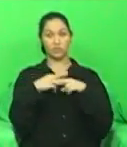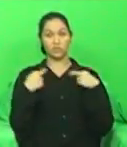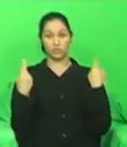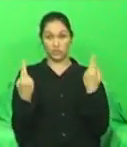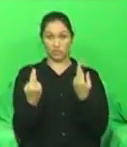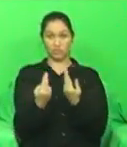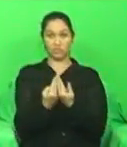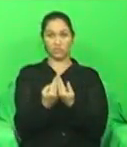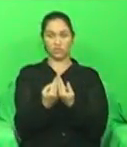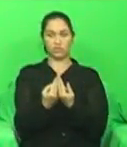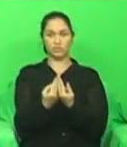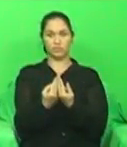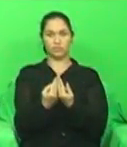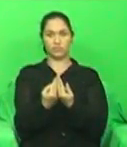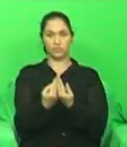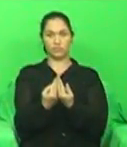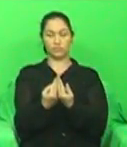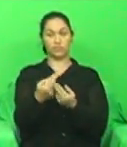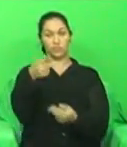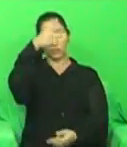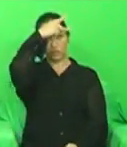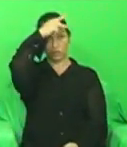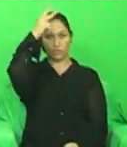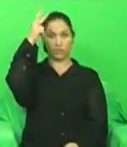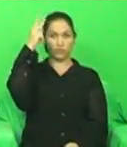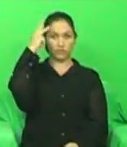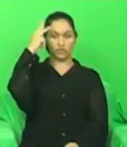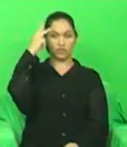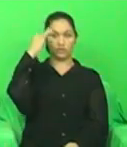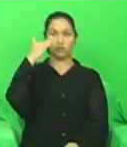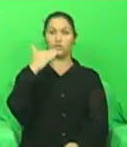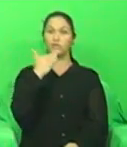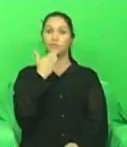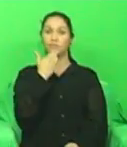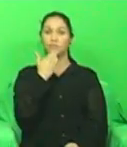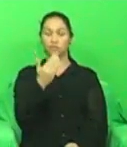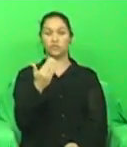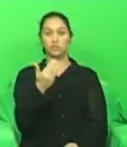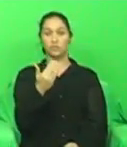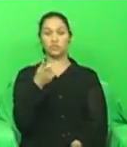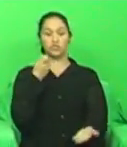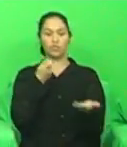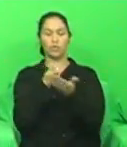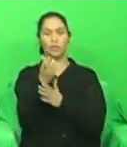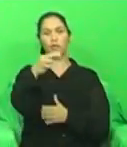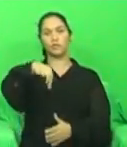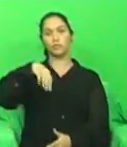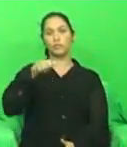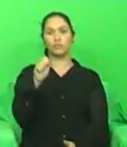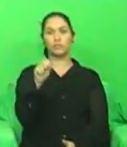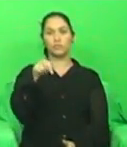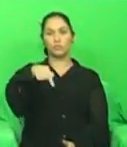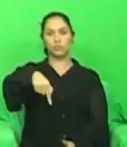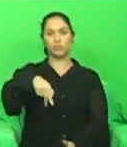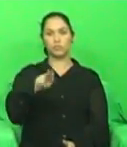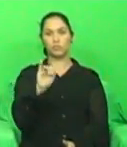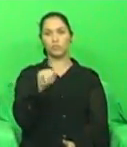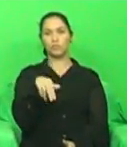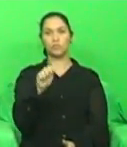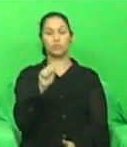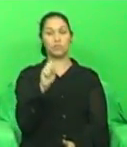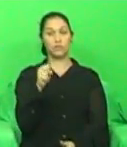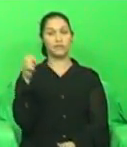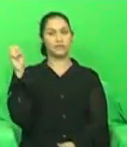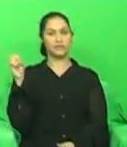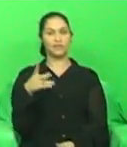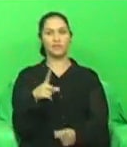e solicitamos ao prefeito municipal que adquirisse máquinas novas então essa casa tem feito sim a sua parte